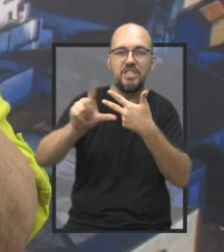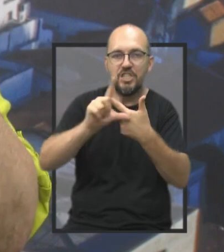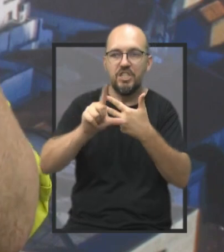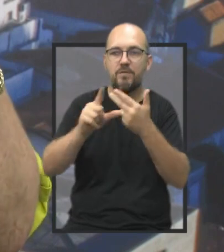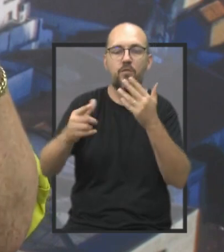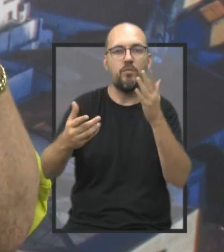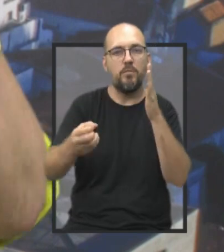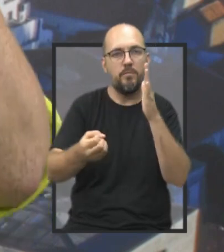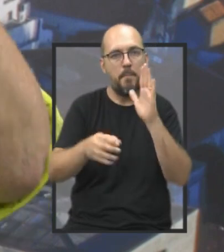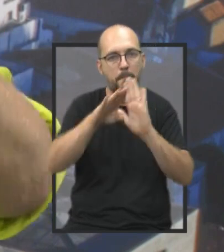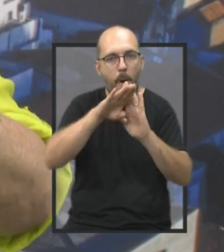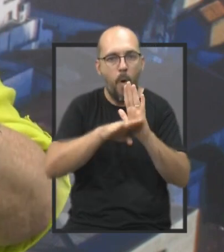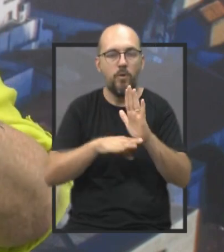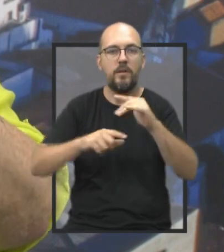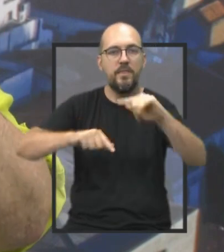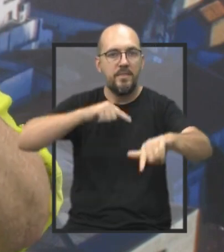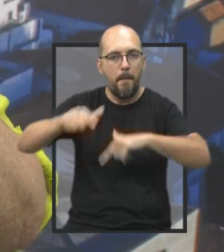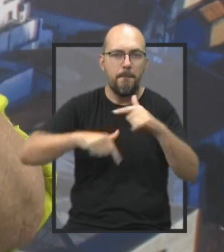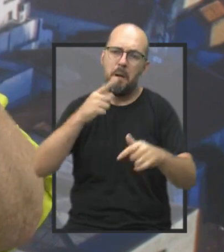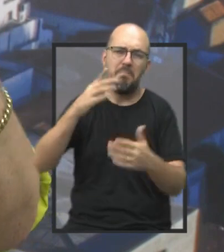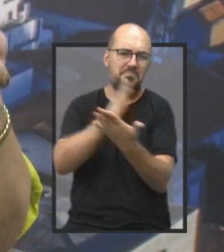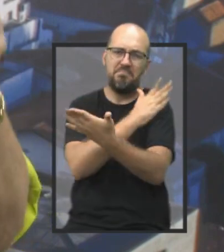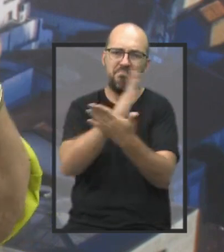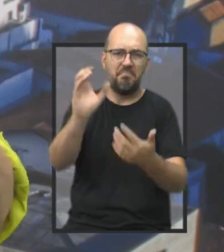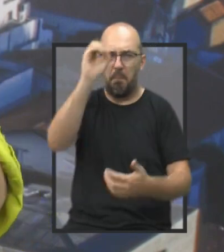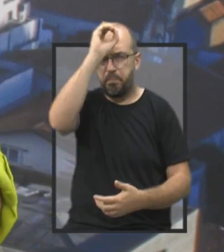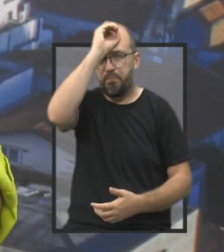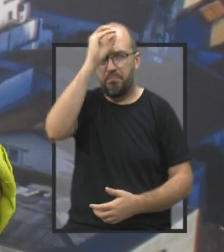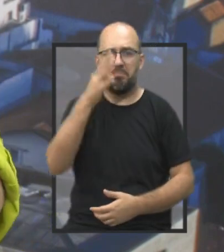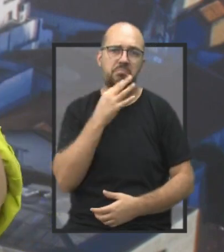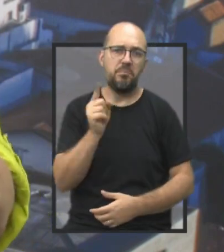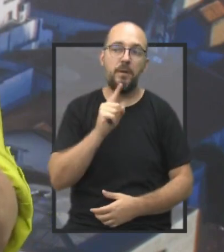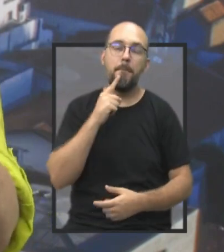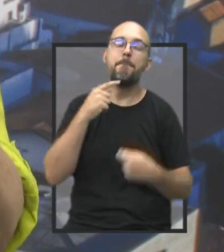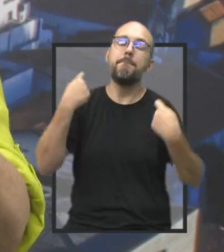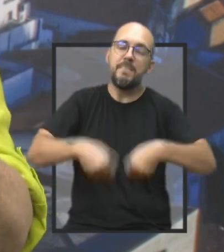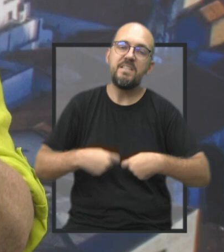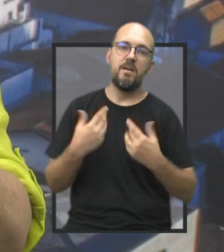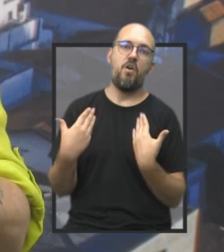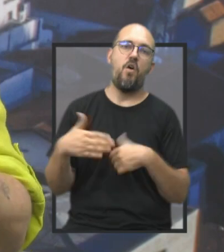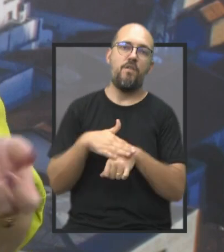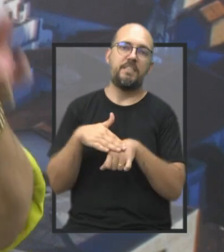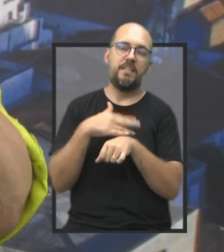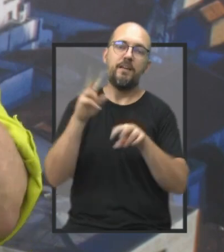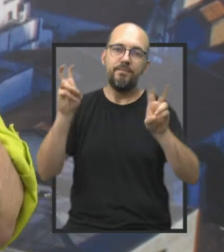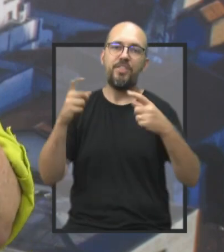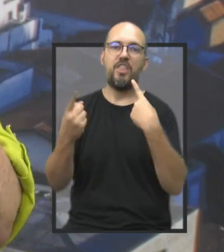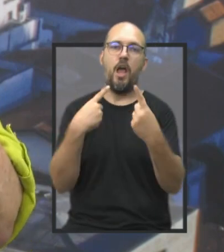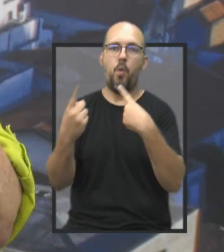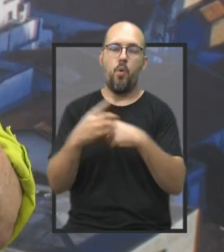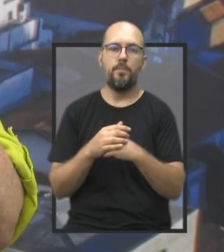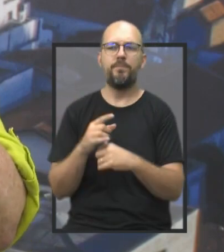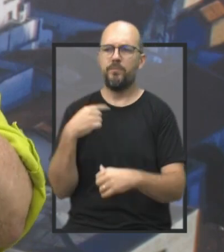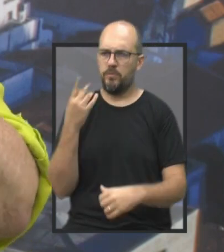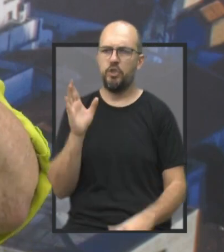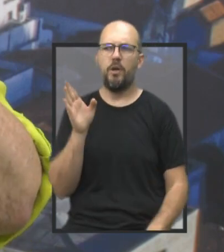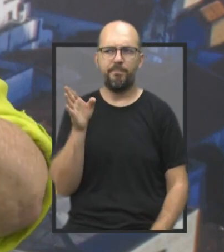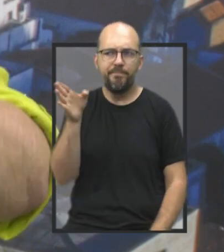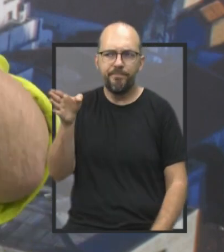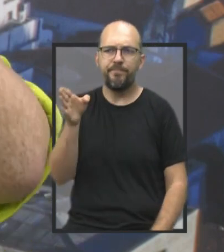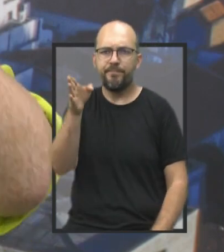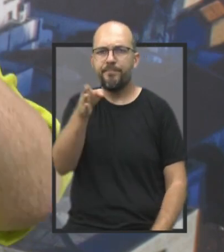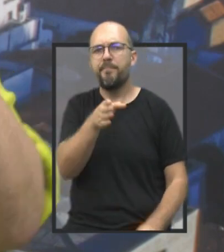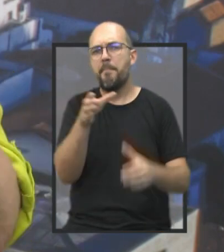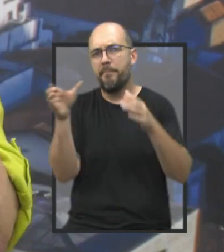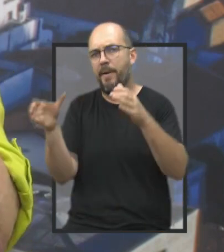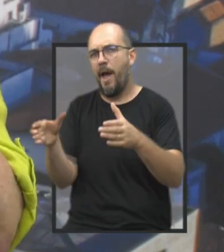dos vereadores, o trabalho dos vereadores. Então a gente precisa conversar, dialogar. Então, a gente já teve em alguns bairros,